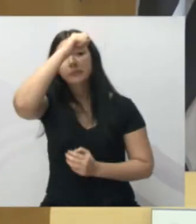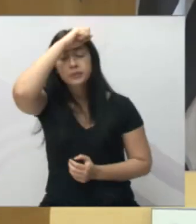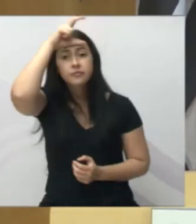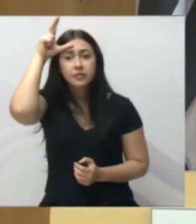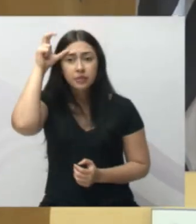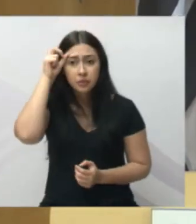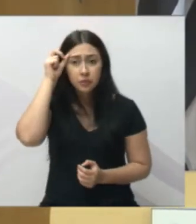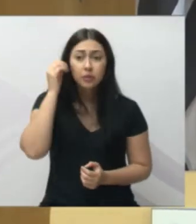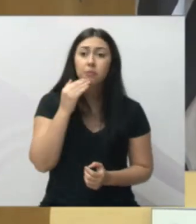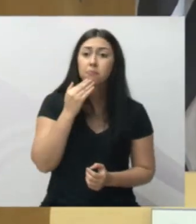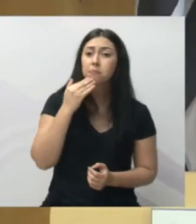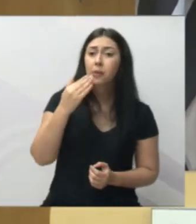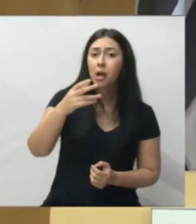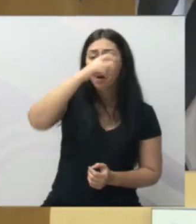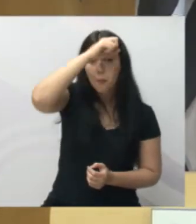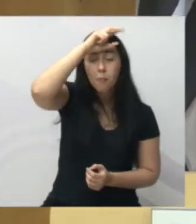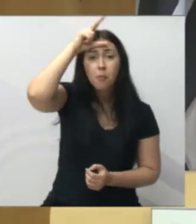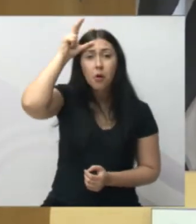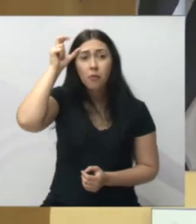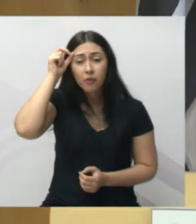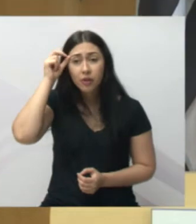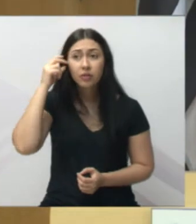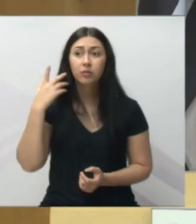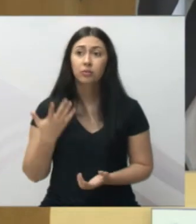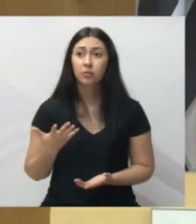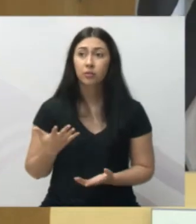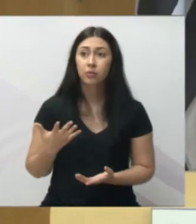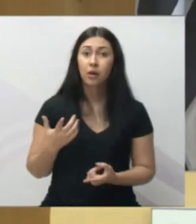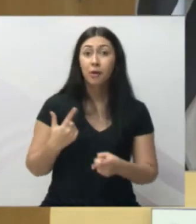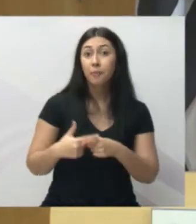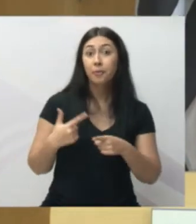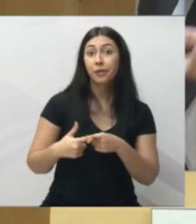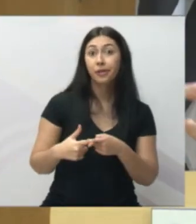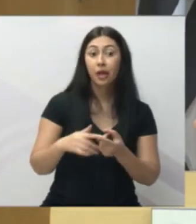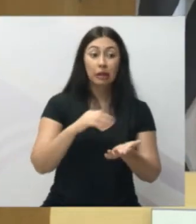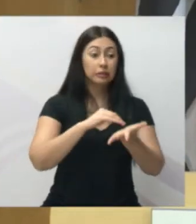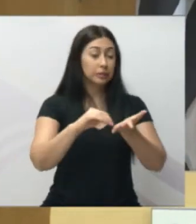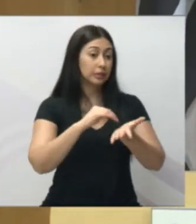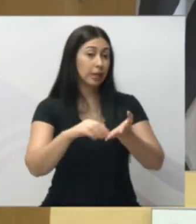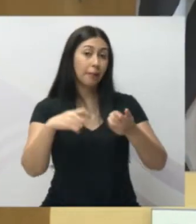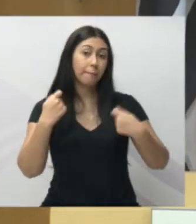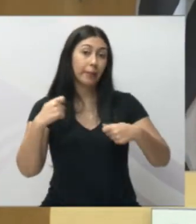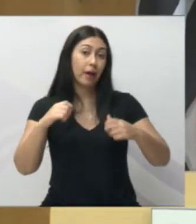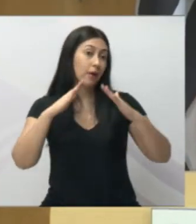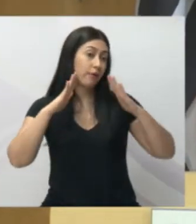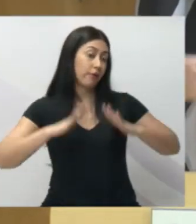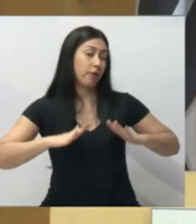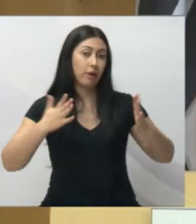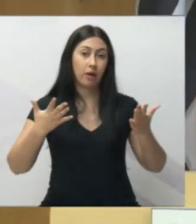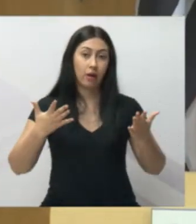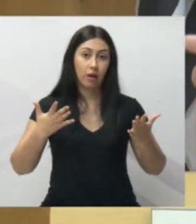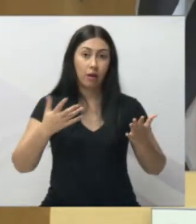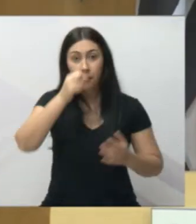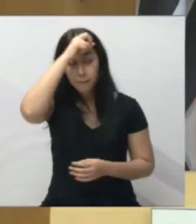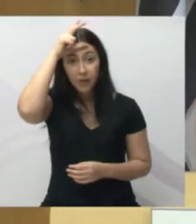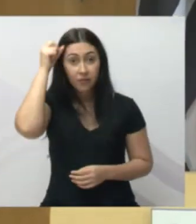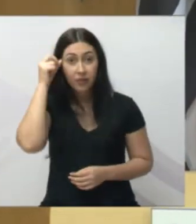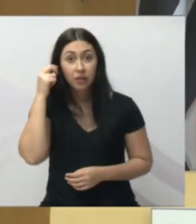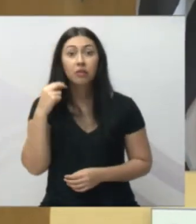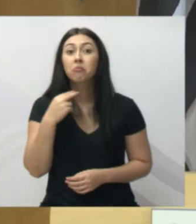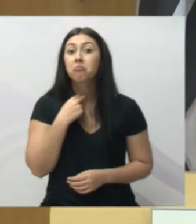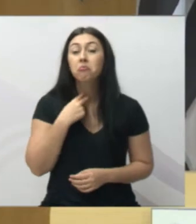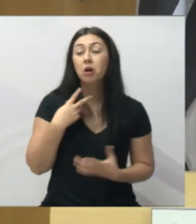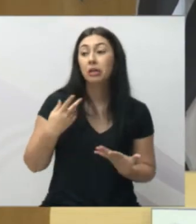para o prefeito mandar para o secretário, porque ele não pode ser de secretaria, tem que ter isso para ele fazer o serviço. Ele não pode sair, por isso que tem que ter